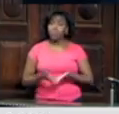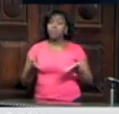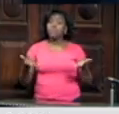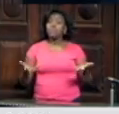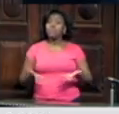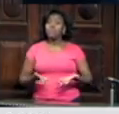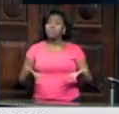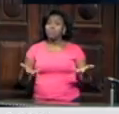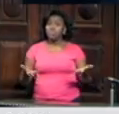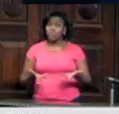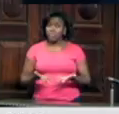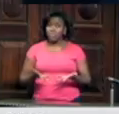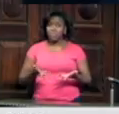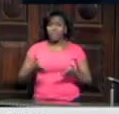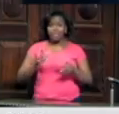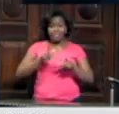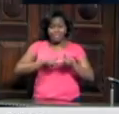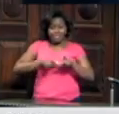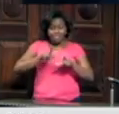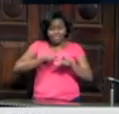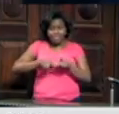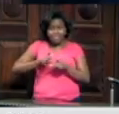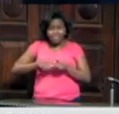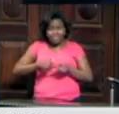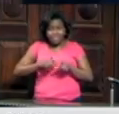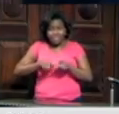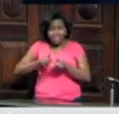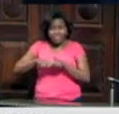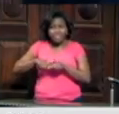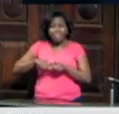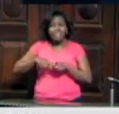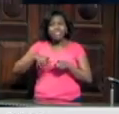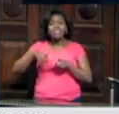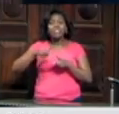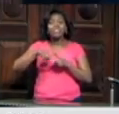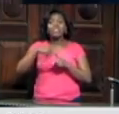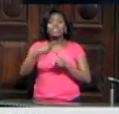Hoje, as letras e a